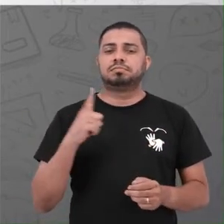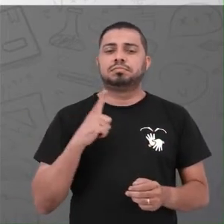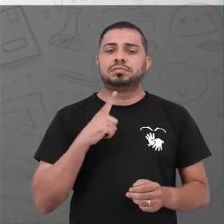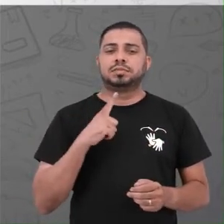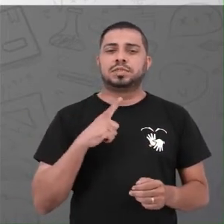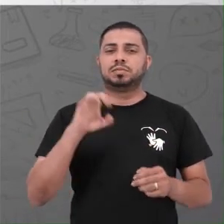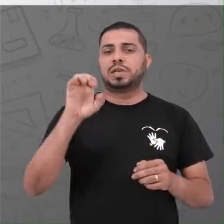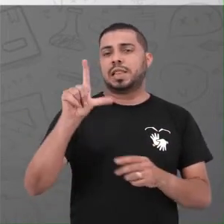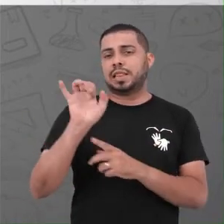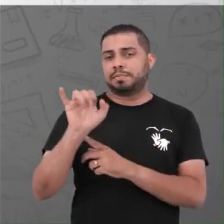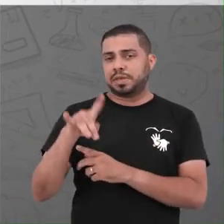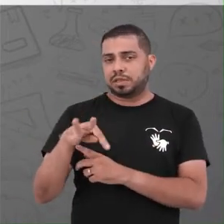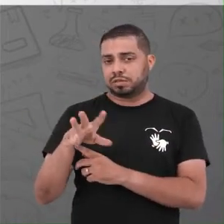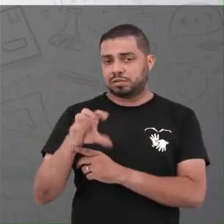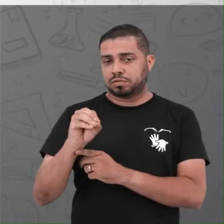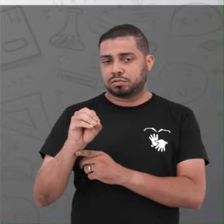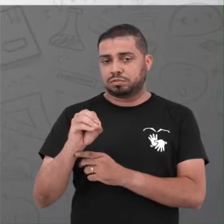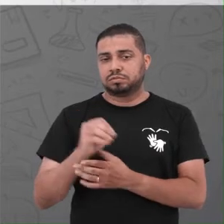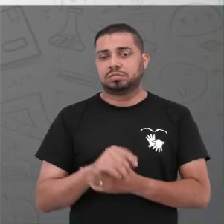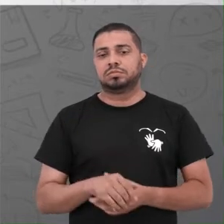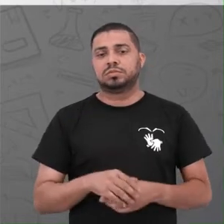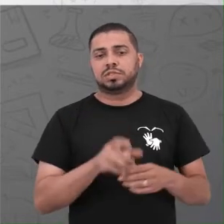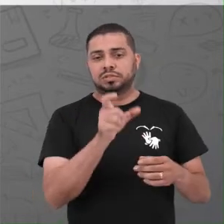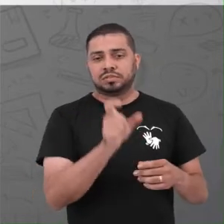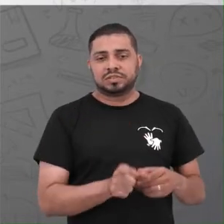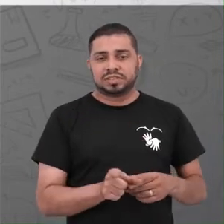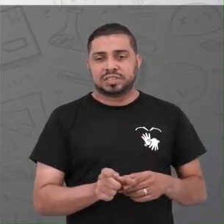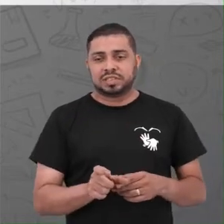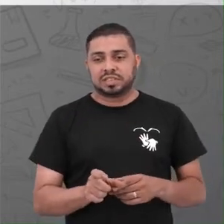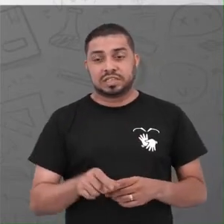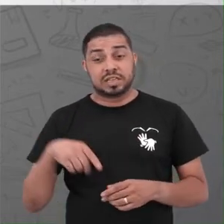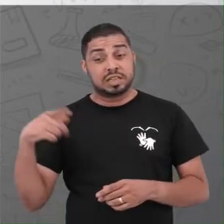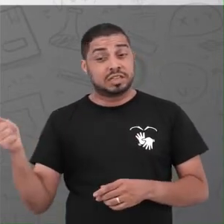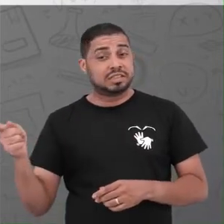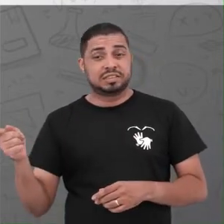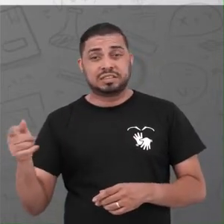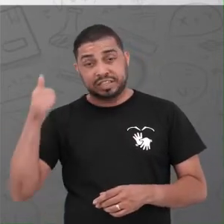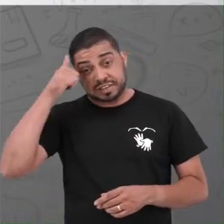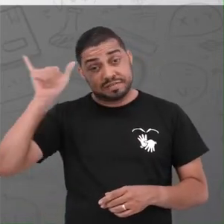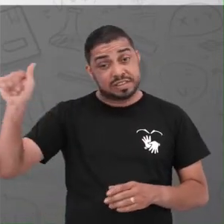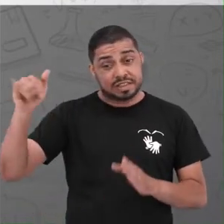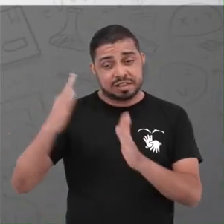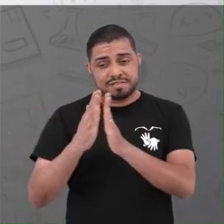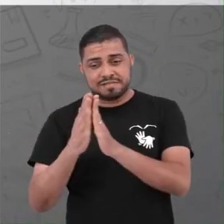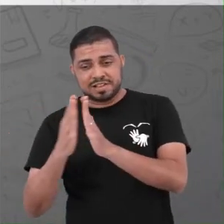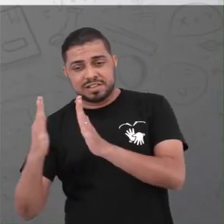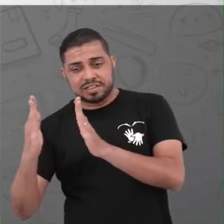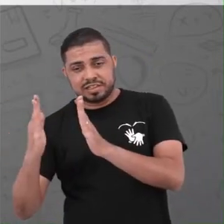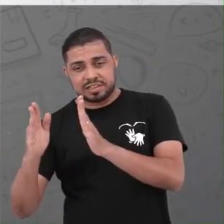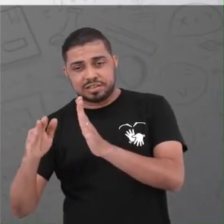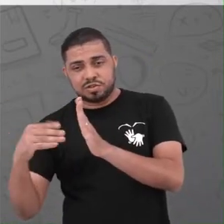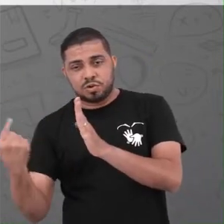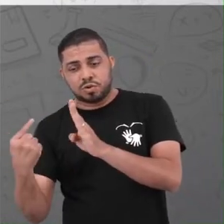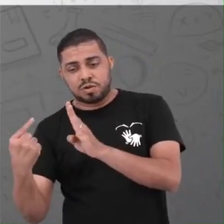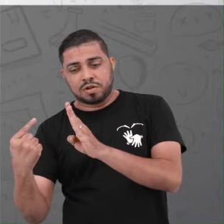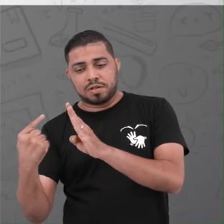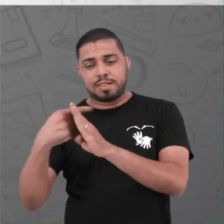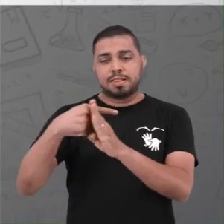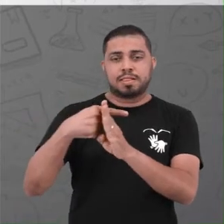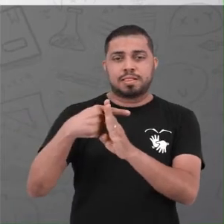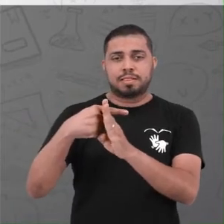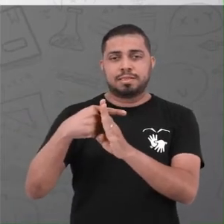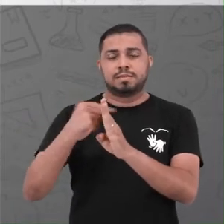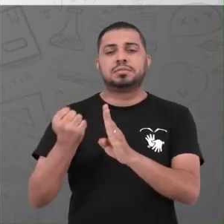realmente no elemento que está sendo cotado. Então a gente não deve nem deixar a cota muito afastada, nem ultrapassar aquele elemento,